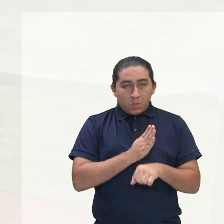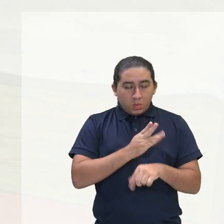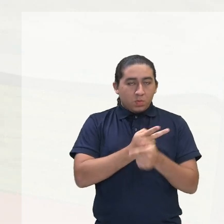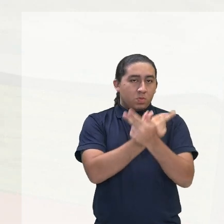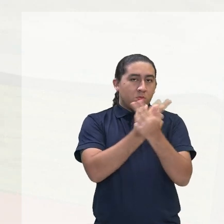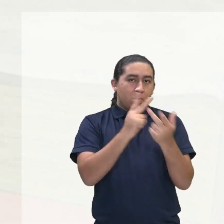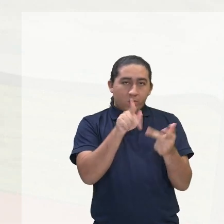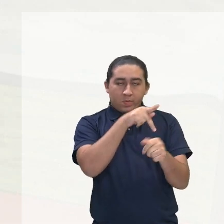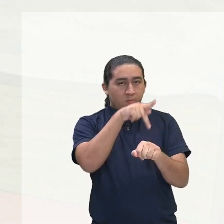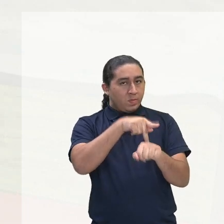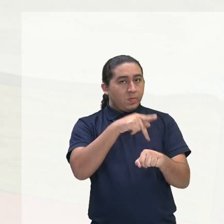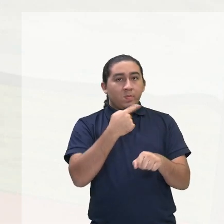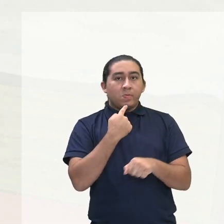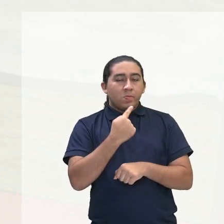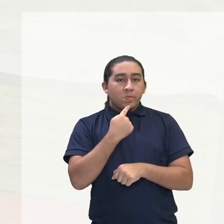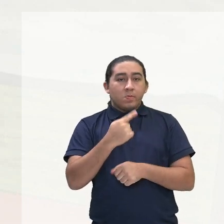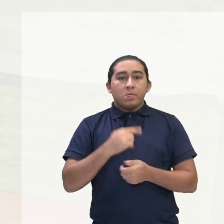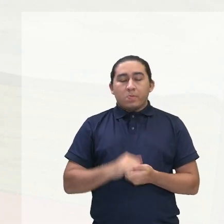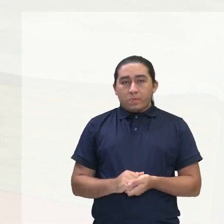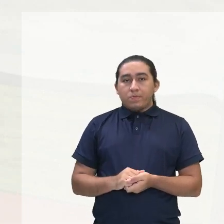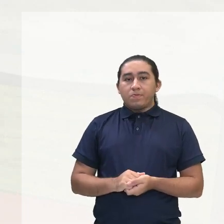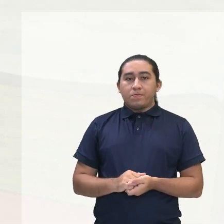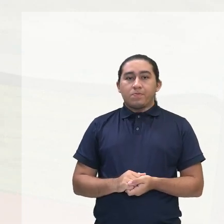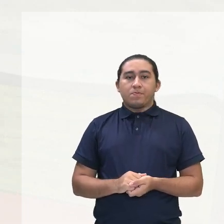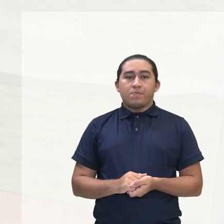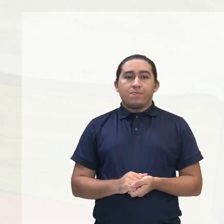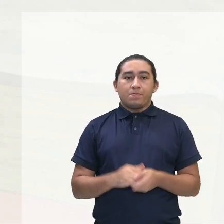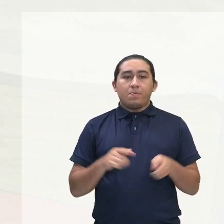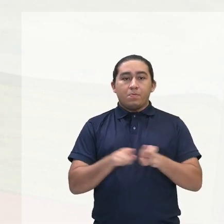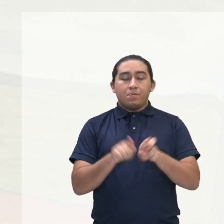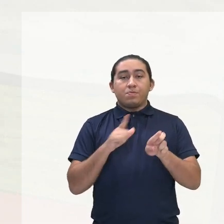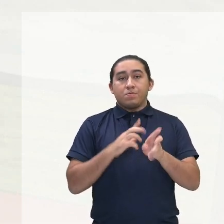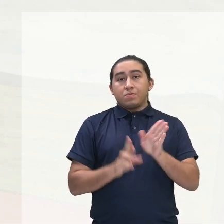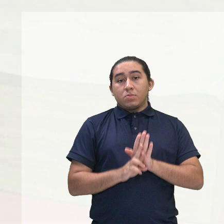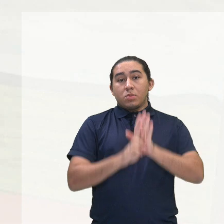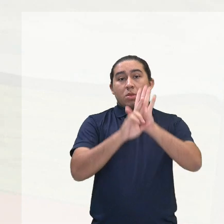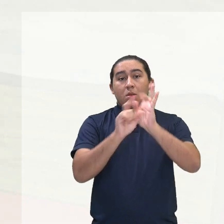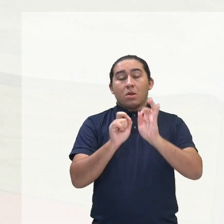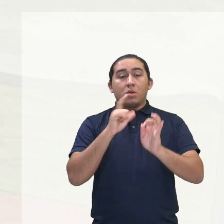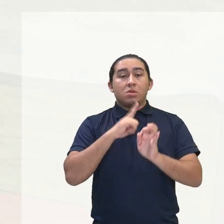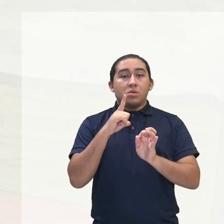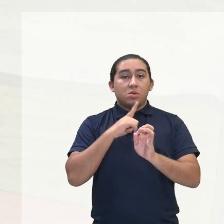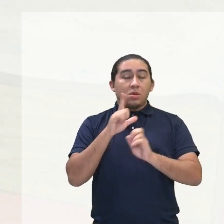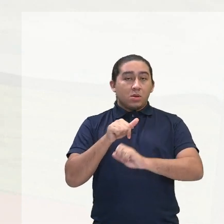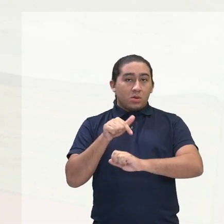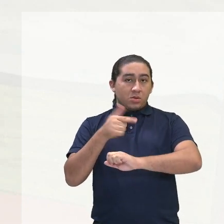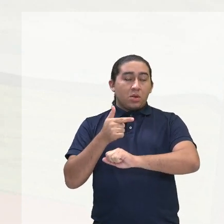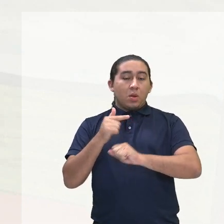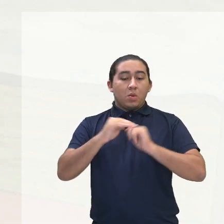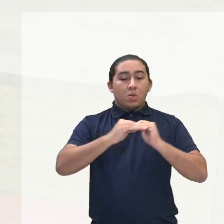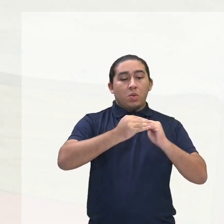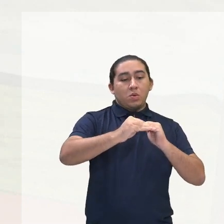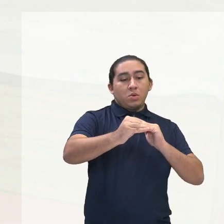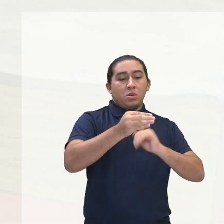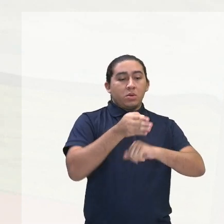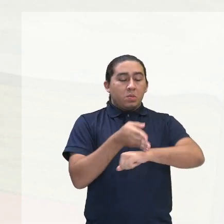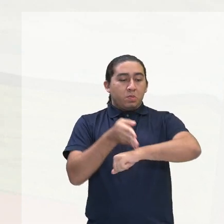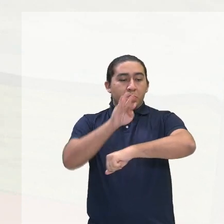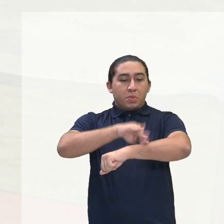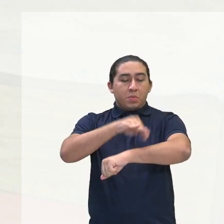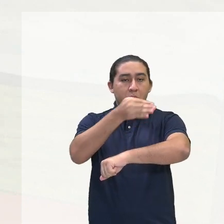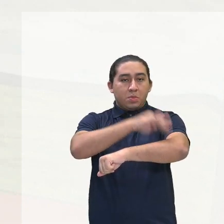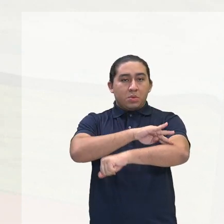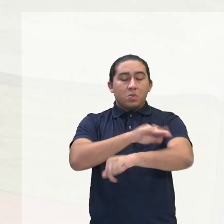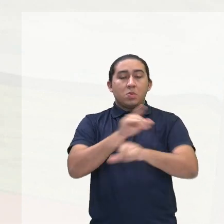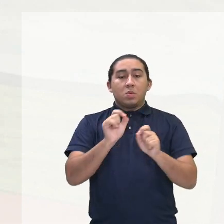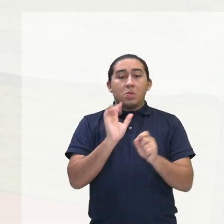Chile, Venezuela. Então, aqui a gente tem a representação da Cordilheira dos Andes. Então, o que que acontece? A placa